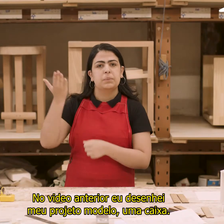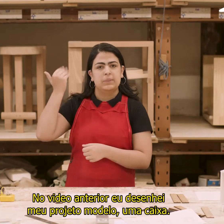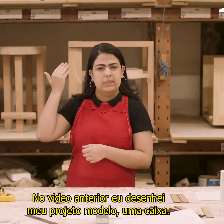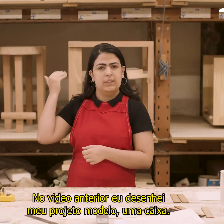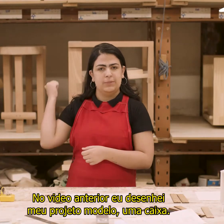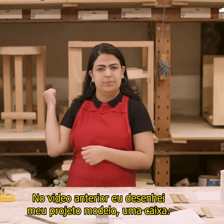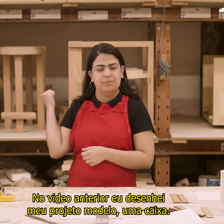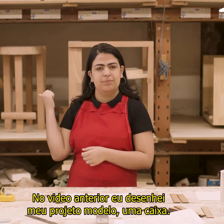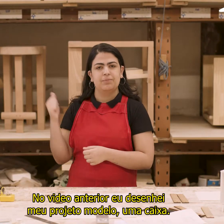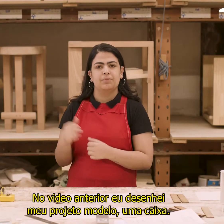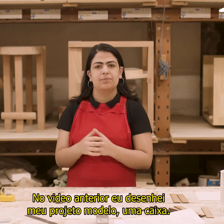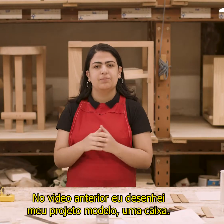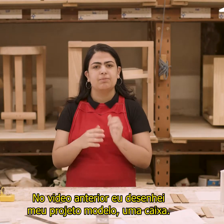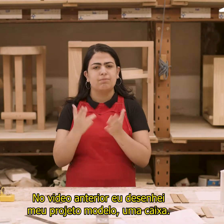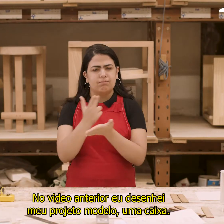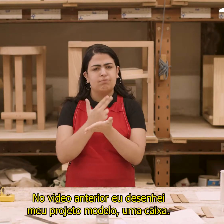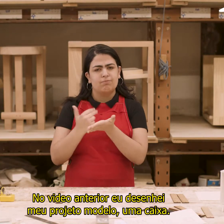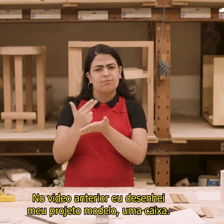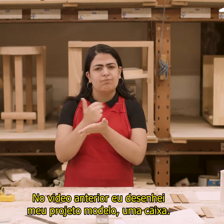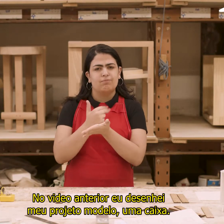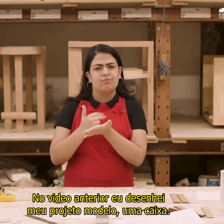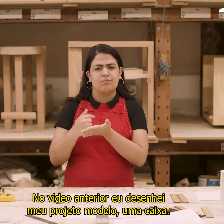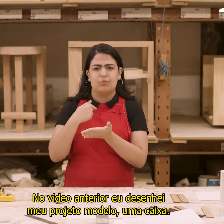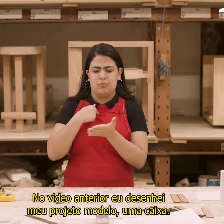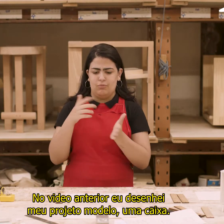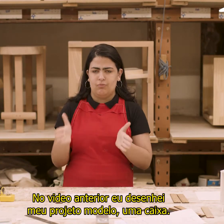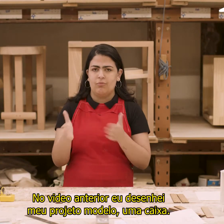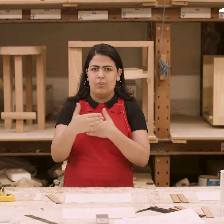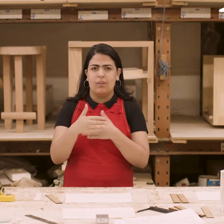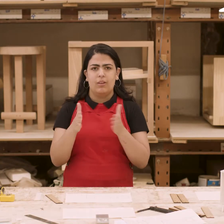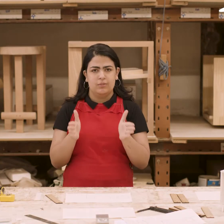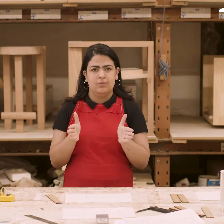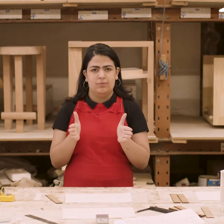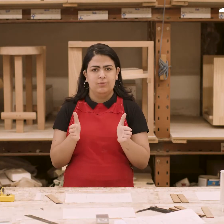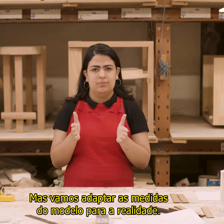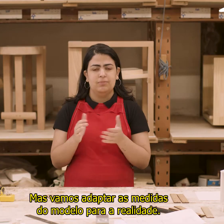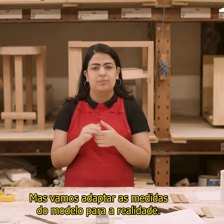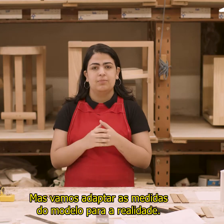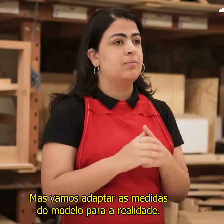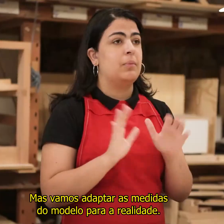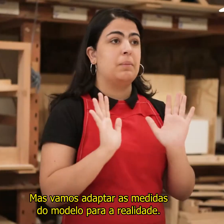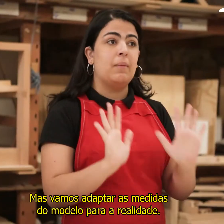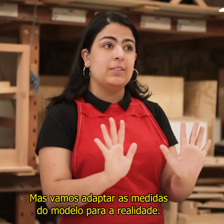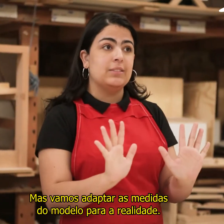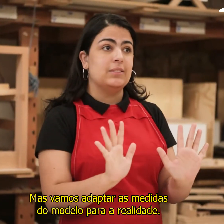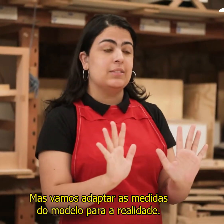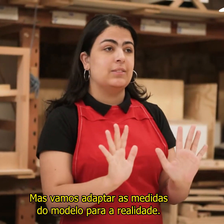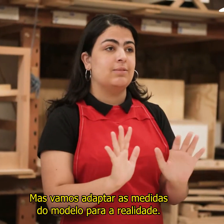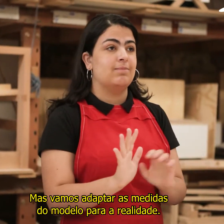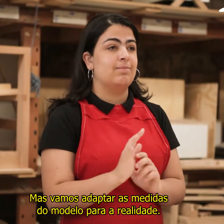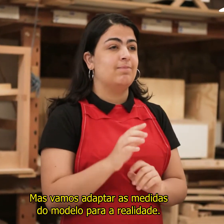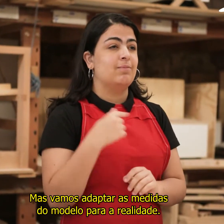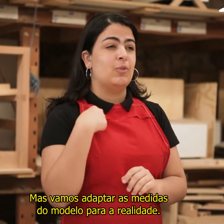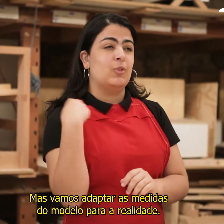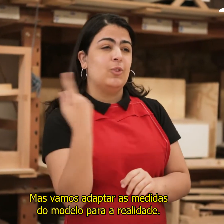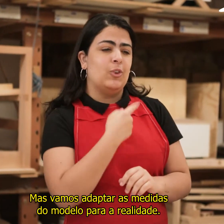No vídeo anterior, eu desenhei meu projeto modelo, uma caixa. Mas vamos adaptar as medidas do modelo para